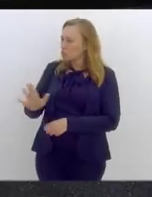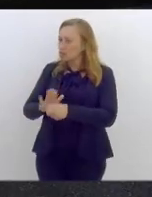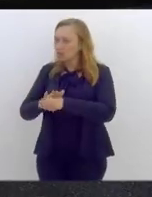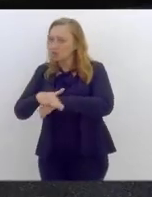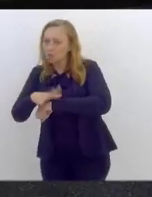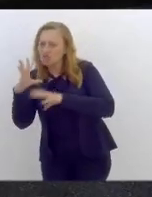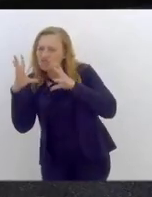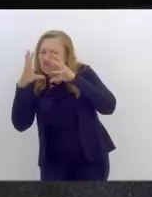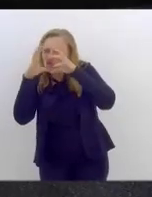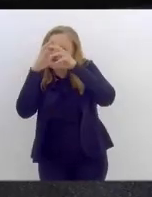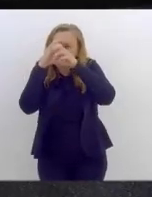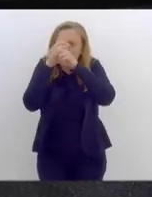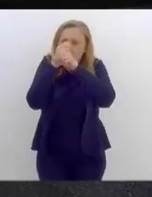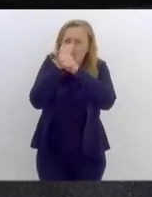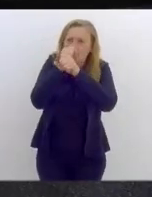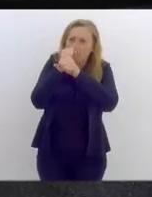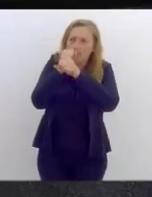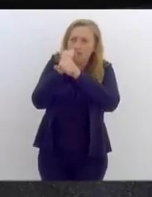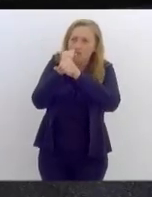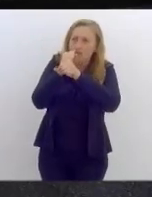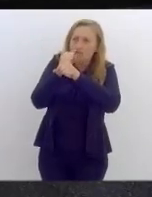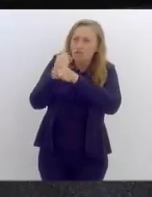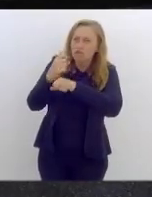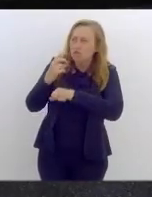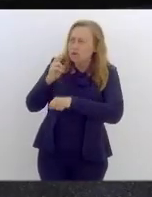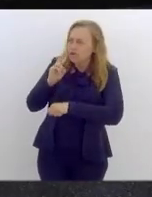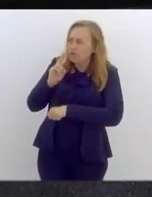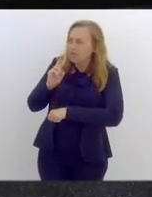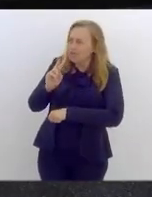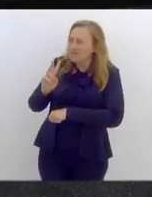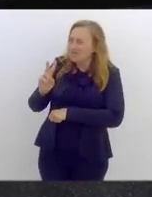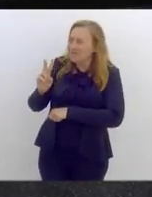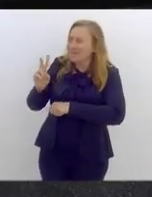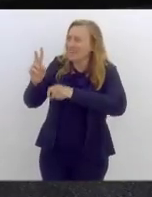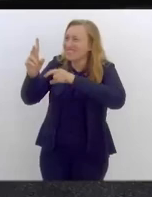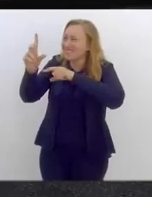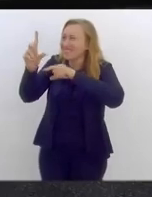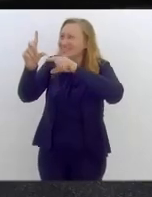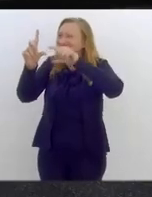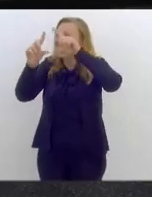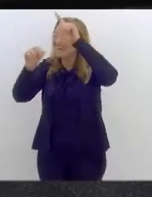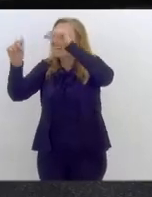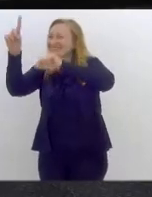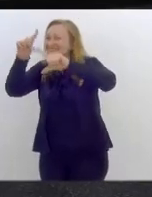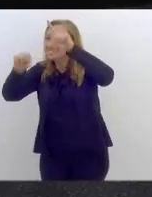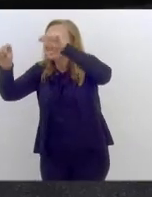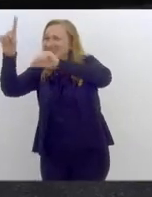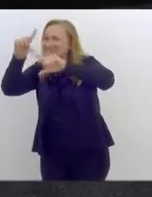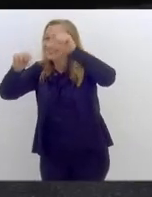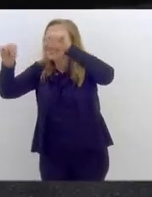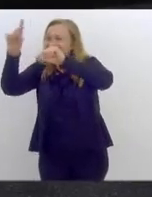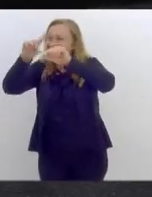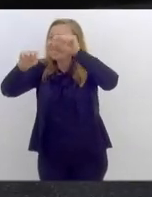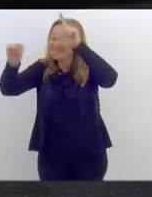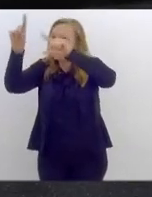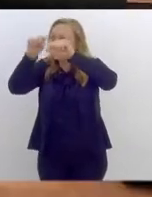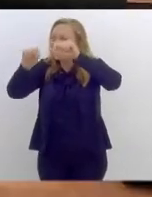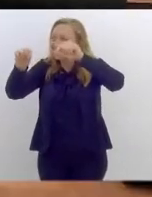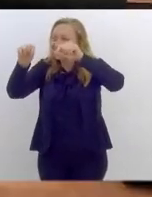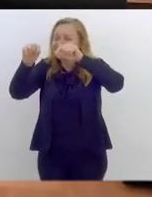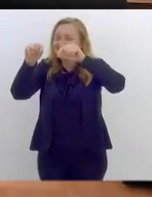escuras, quando vem os astros beber na lua e dormem nas ramagens de frondes